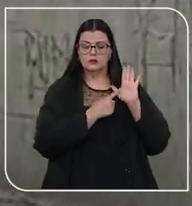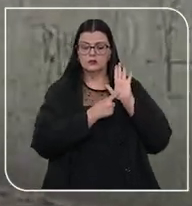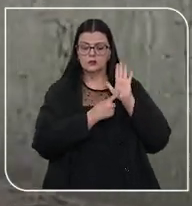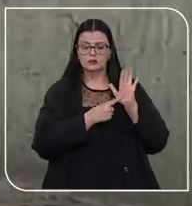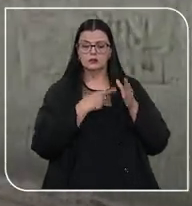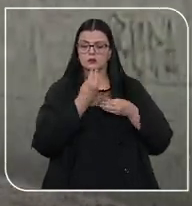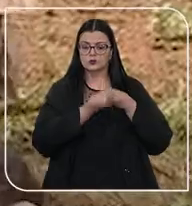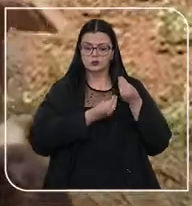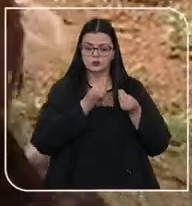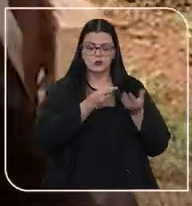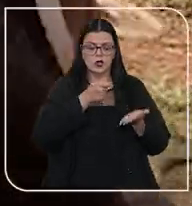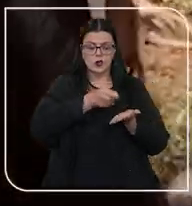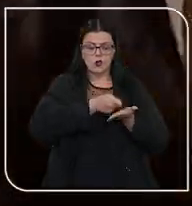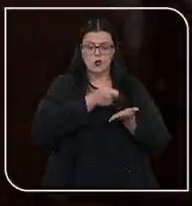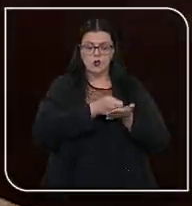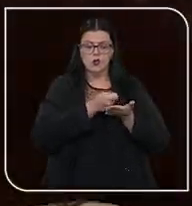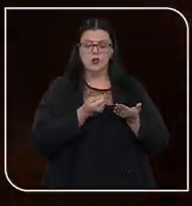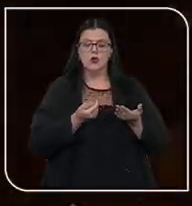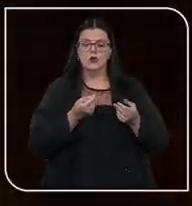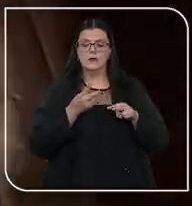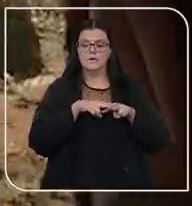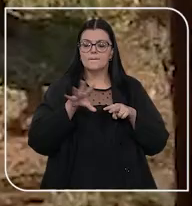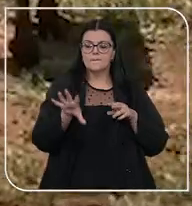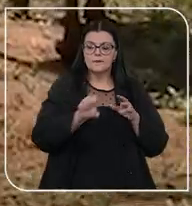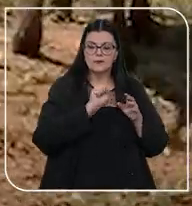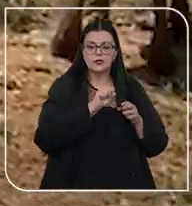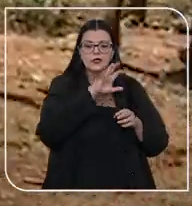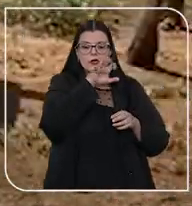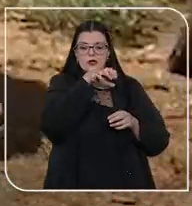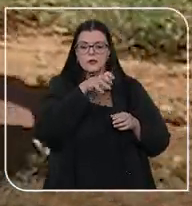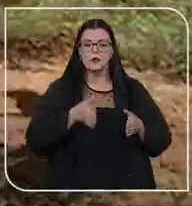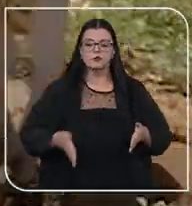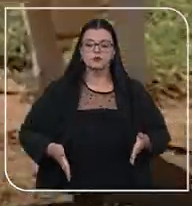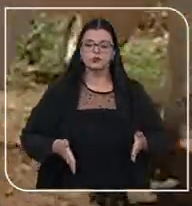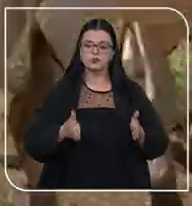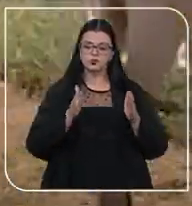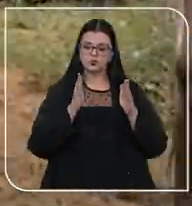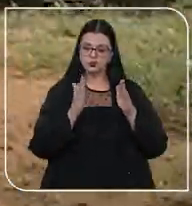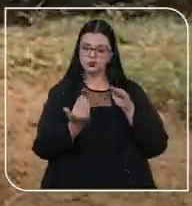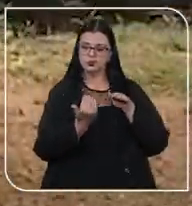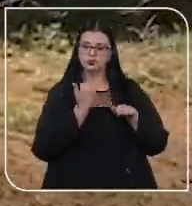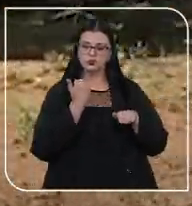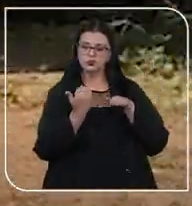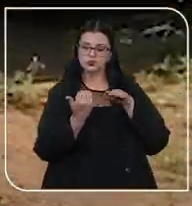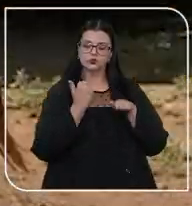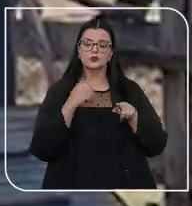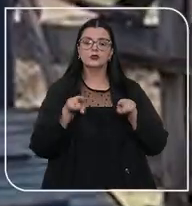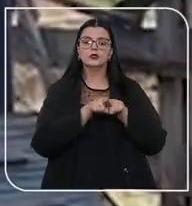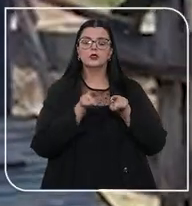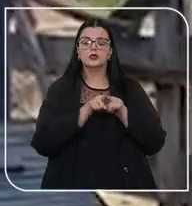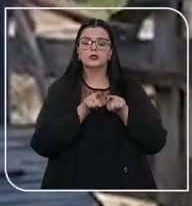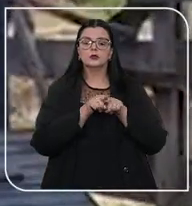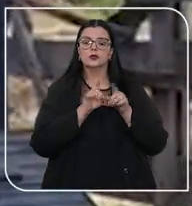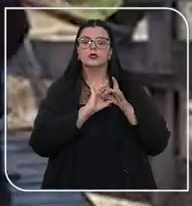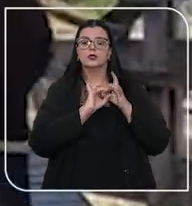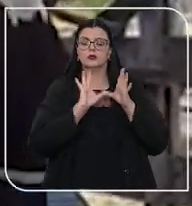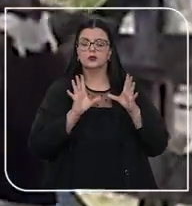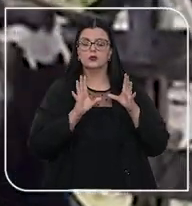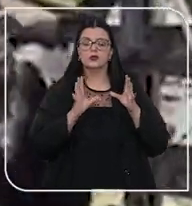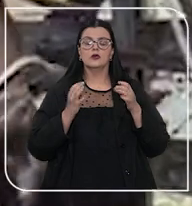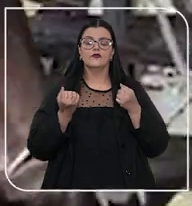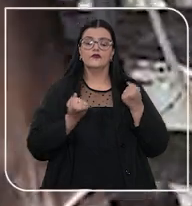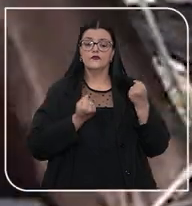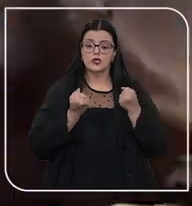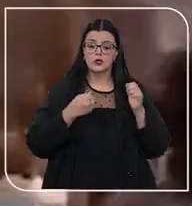forma expressa, a obrigação de apreensão dos animais nas faixas de domínio, inclusive com a autorização de